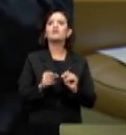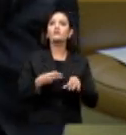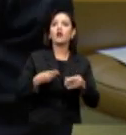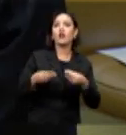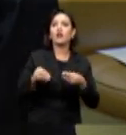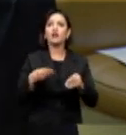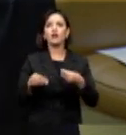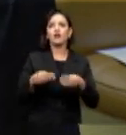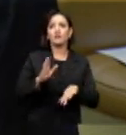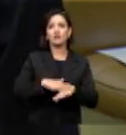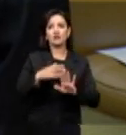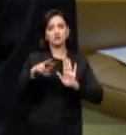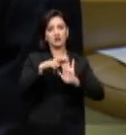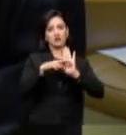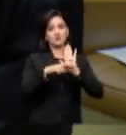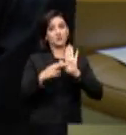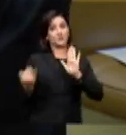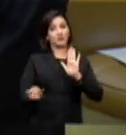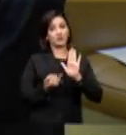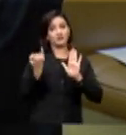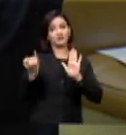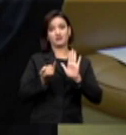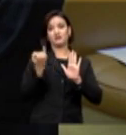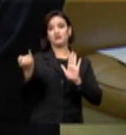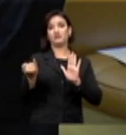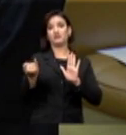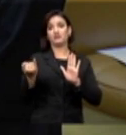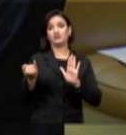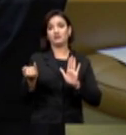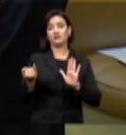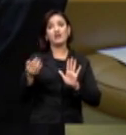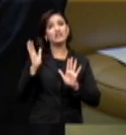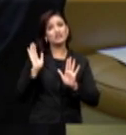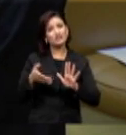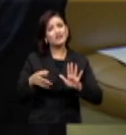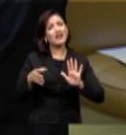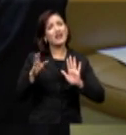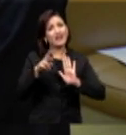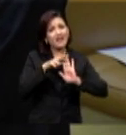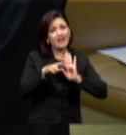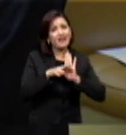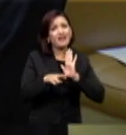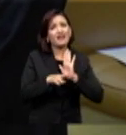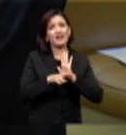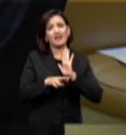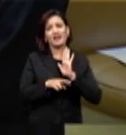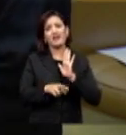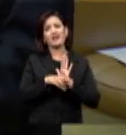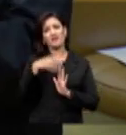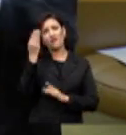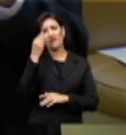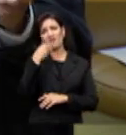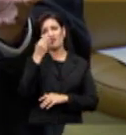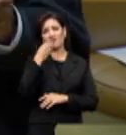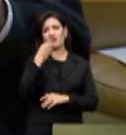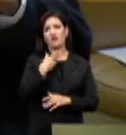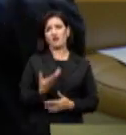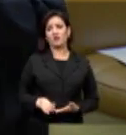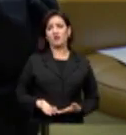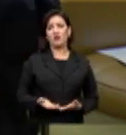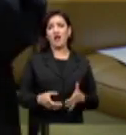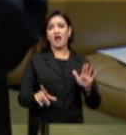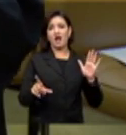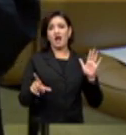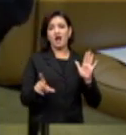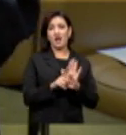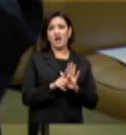de critérios importantes, que já eram menores do que os critérios de eficiência, que a própria lei, quando foi, a